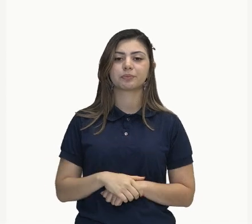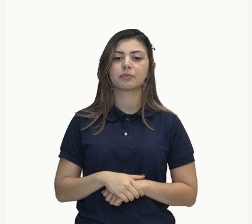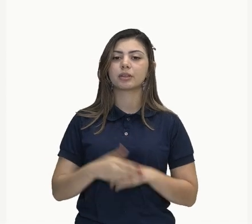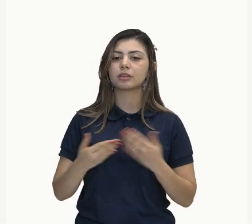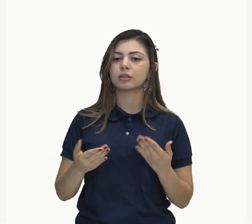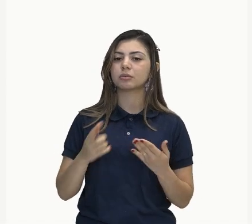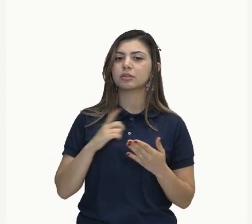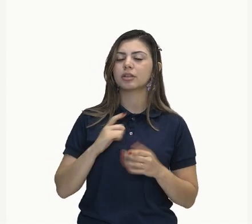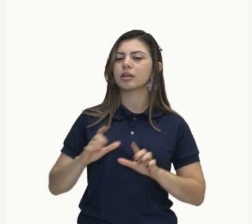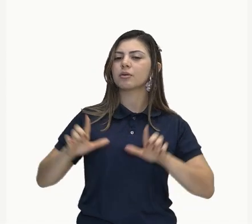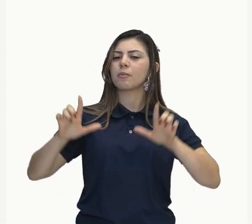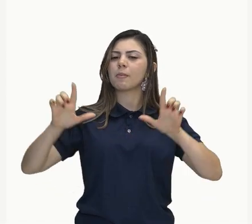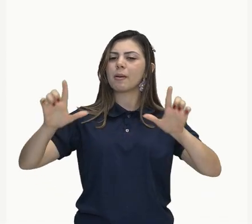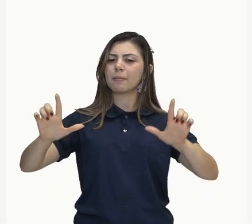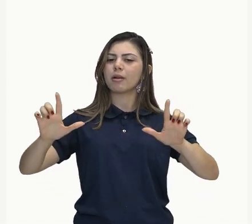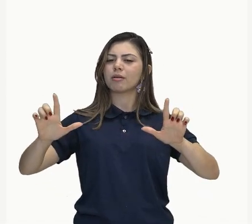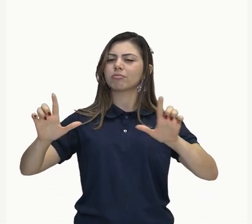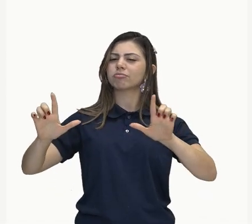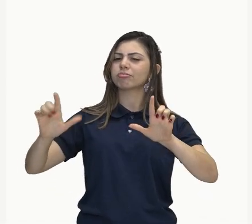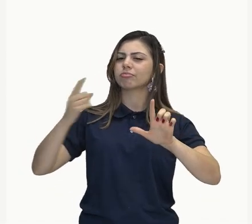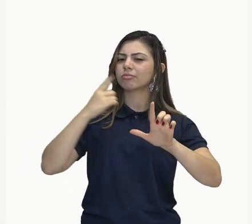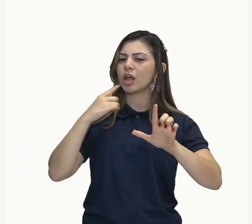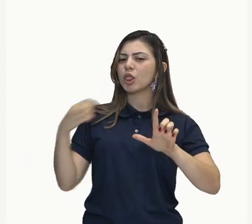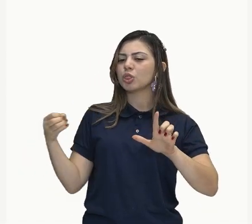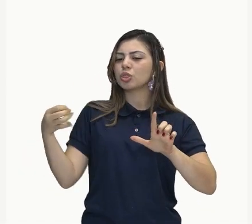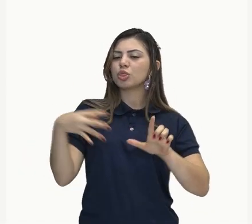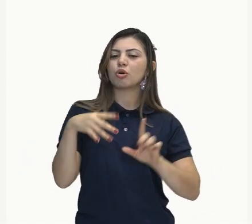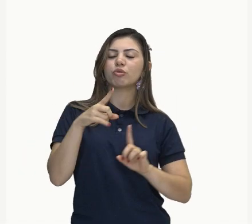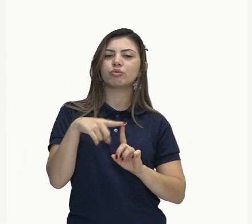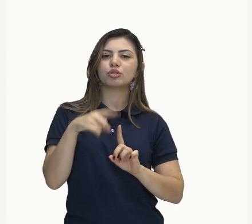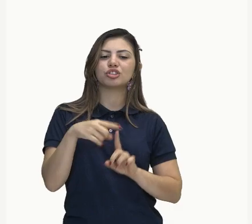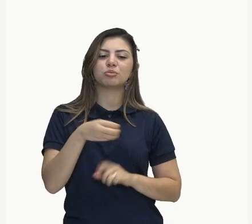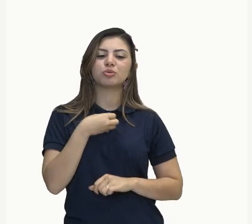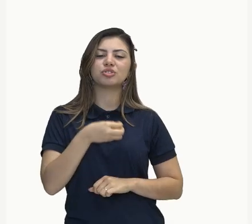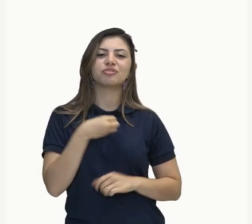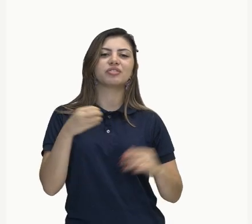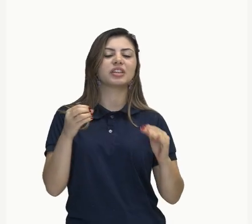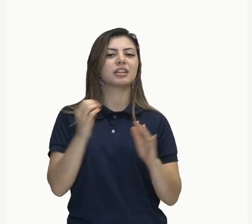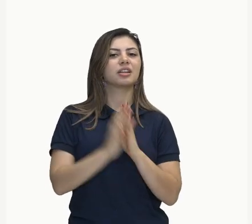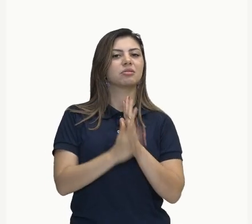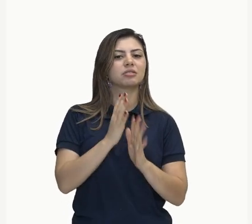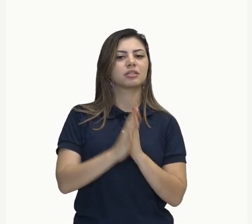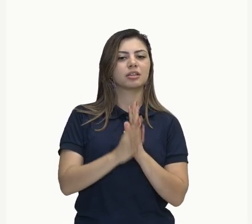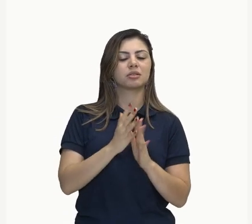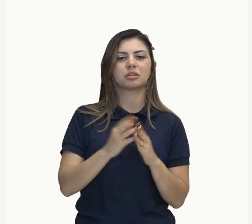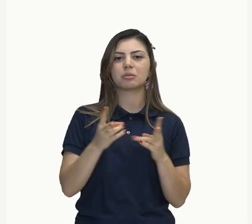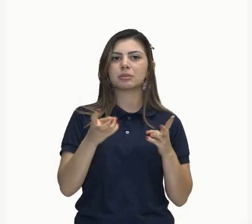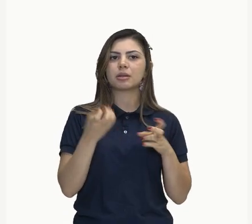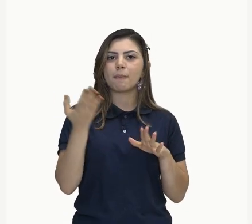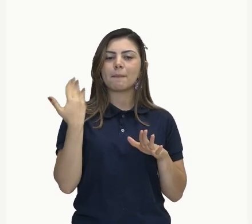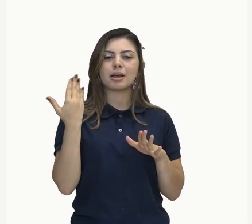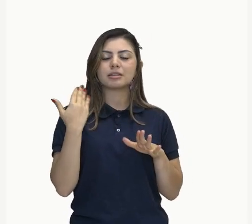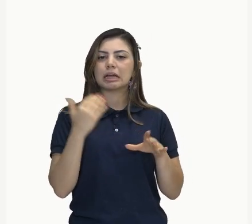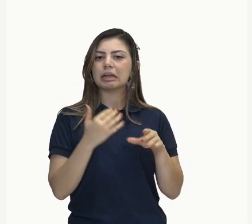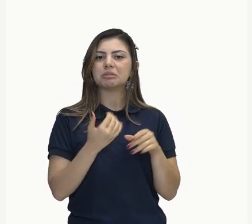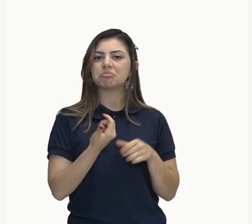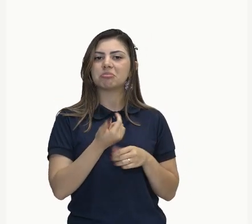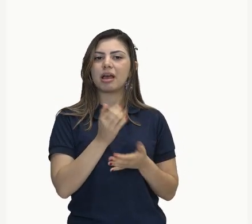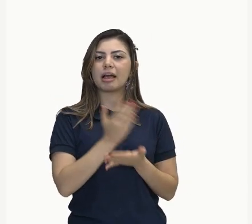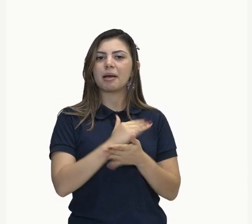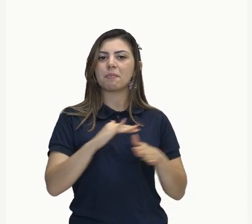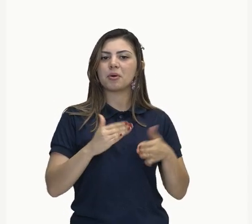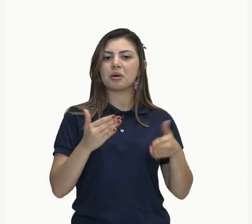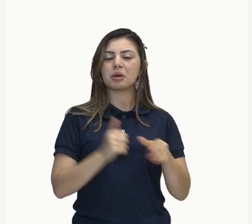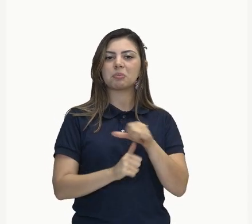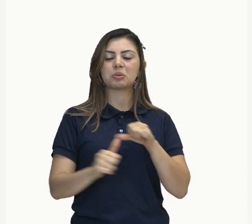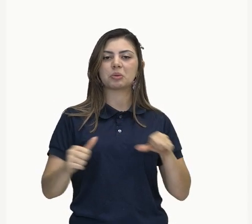que traz essa ironia, novo estilo de vida no centro. Então o que se tinha, hoje não se tem mais. Então o que